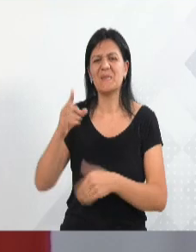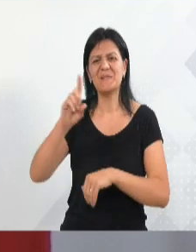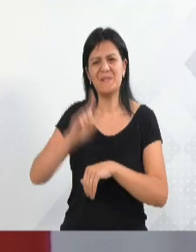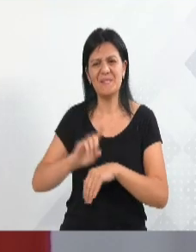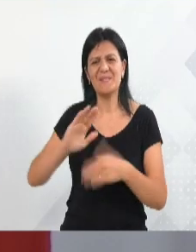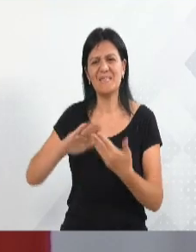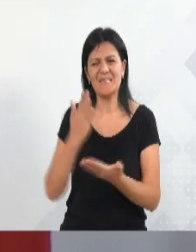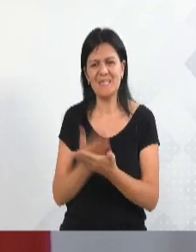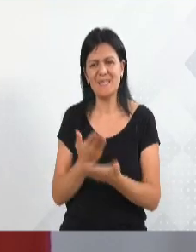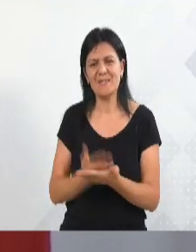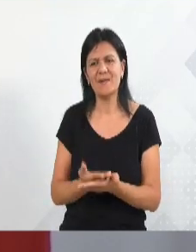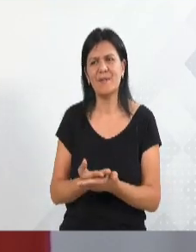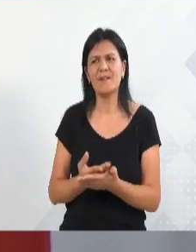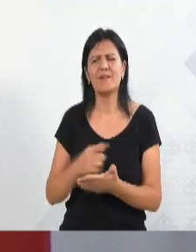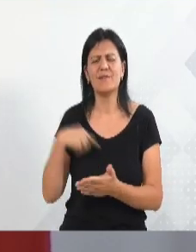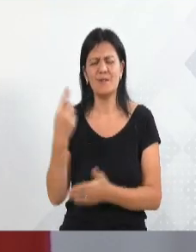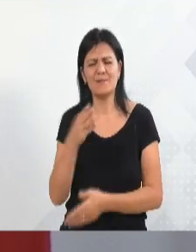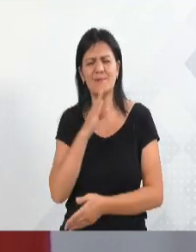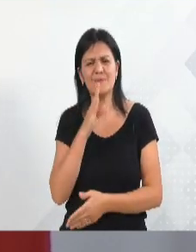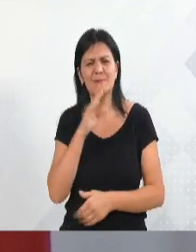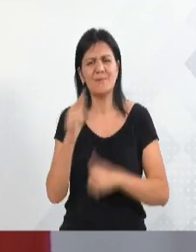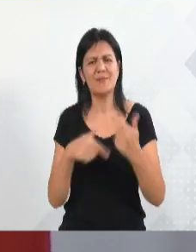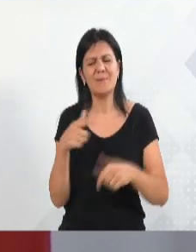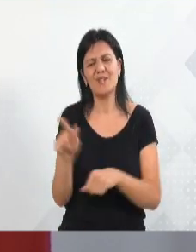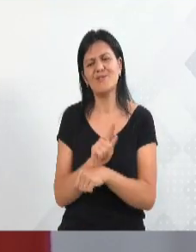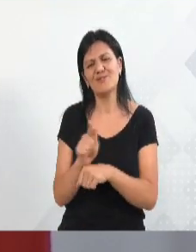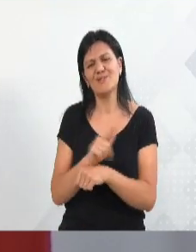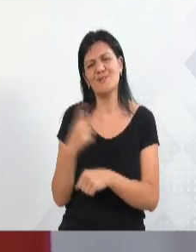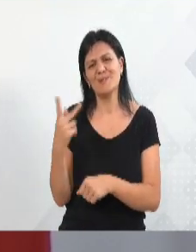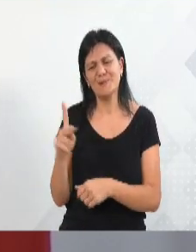trabalho como gestor lá no Colégio Policial Militar,